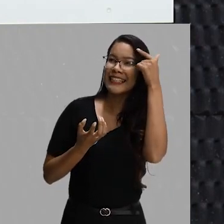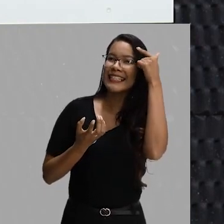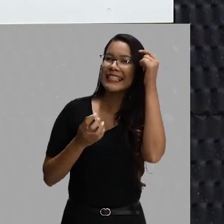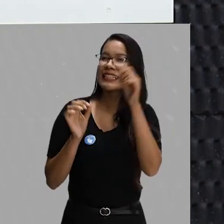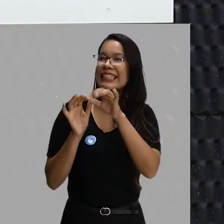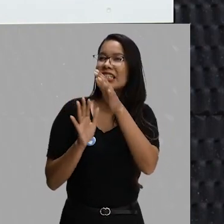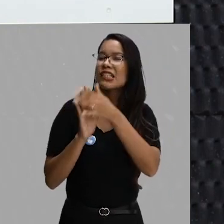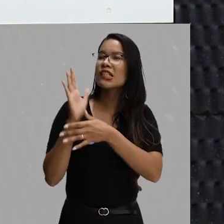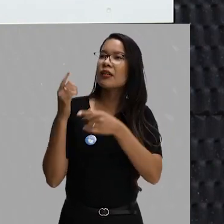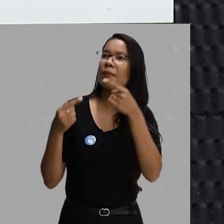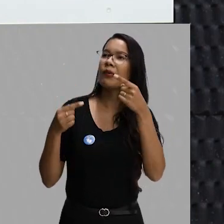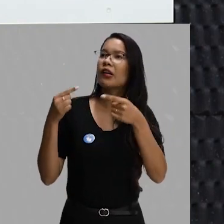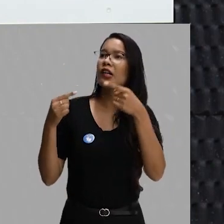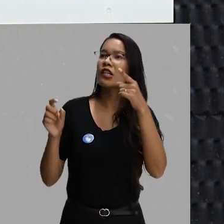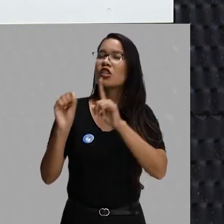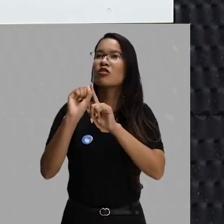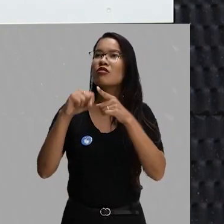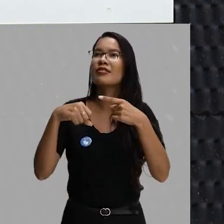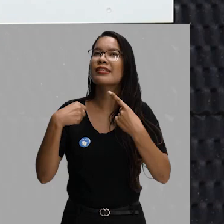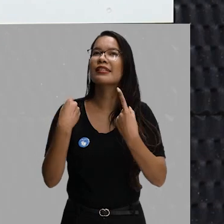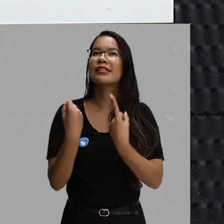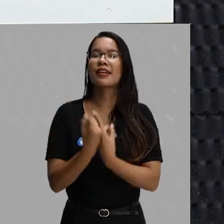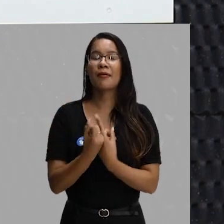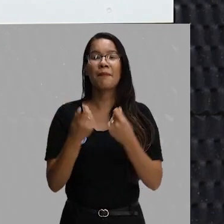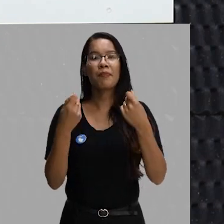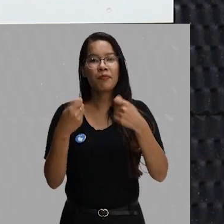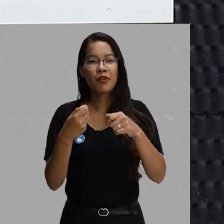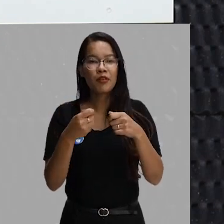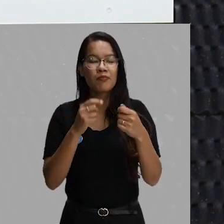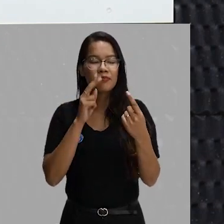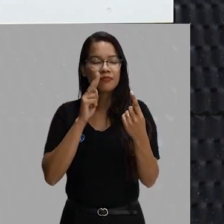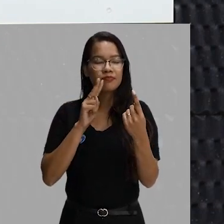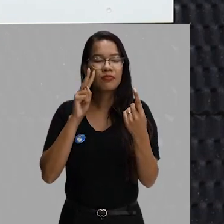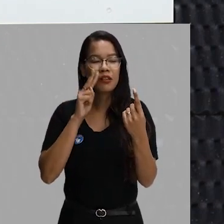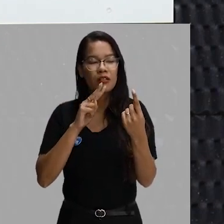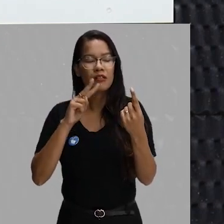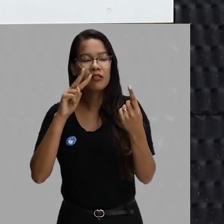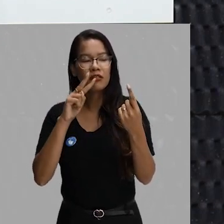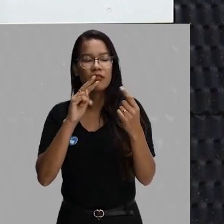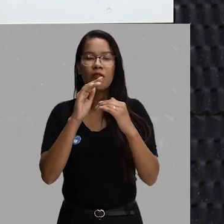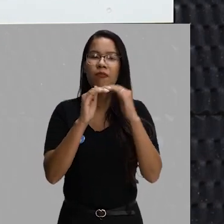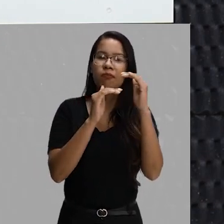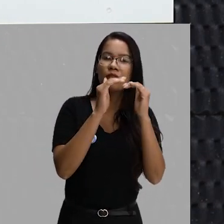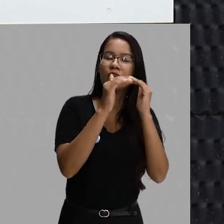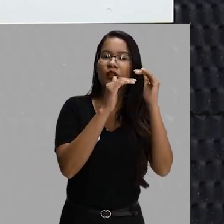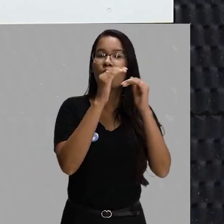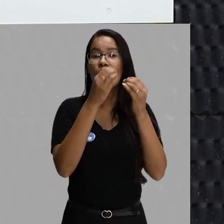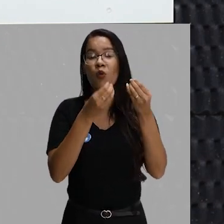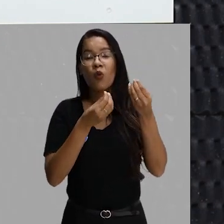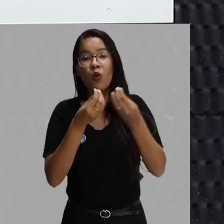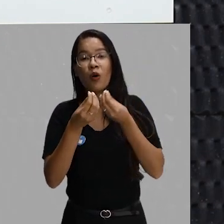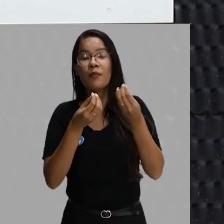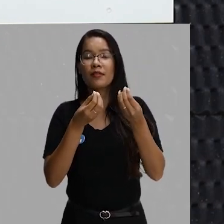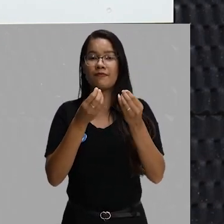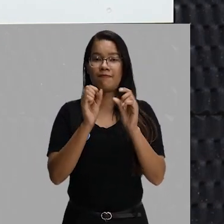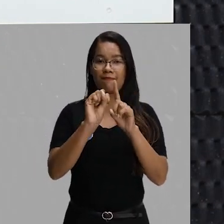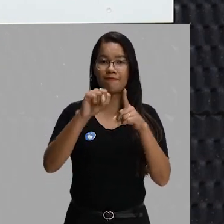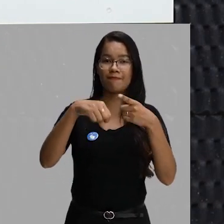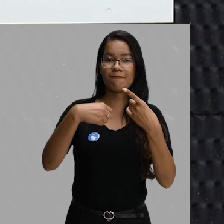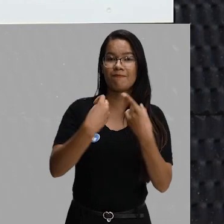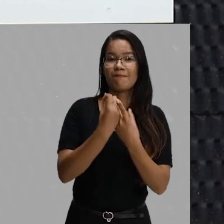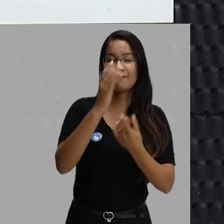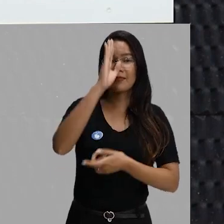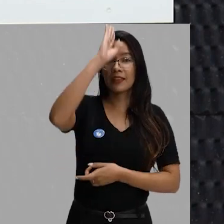política dessa sociedade, teremos que observar o desenrolar de como a sociedade romana